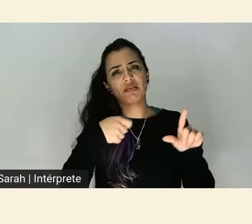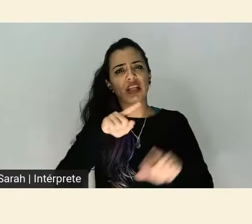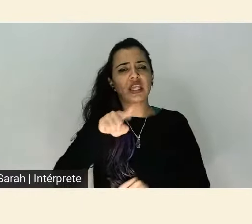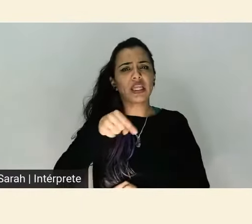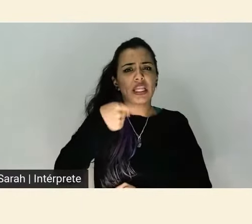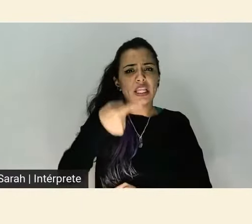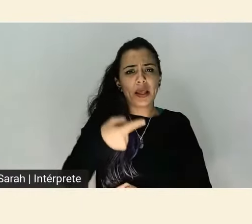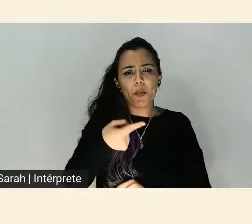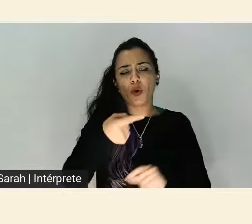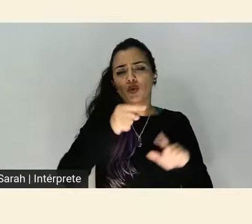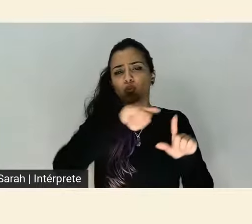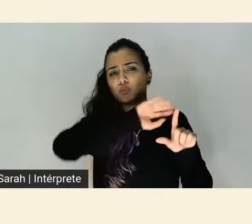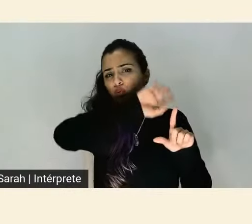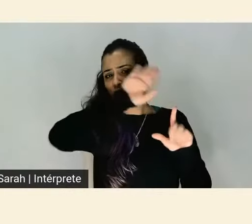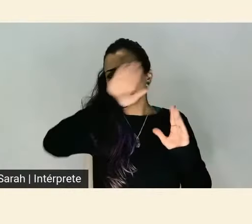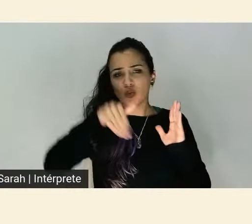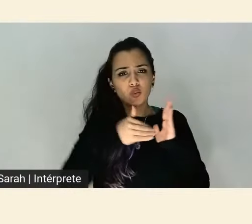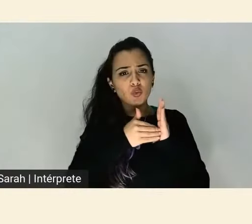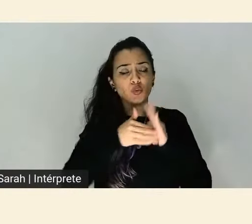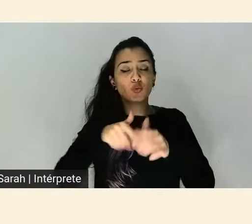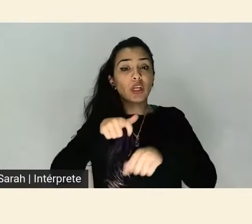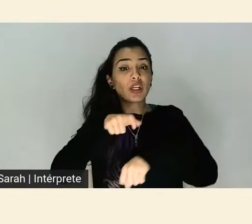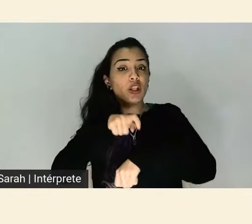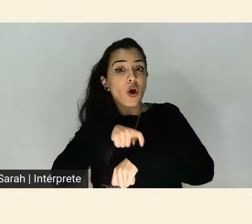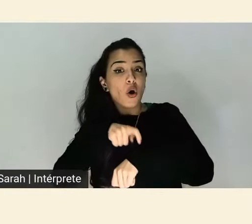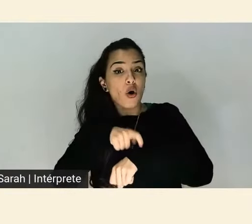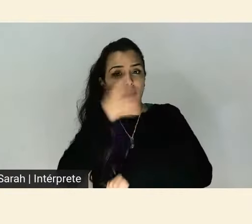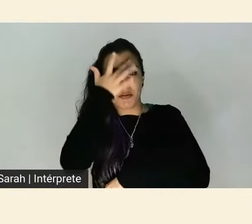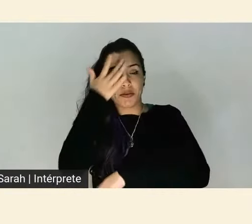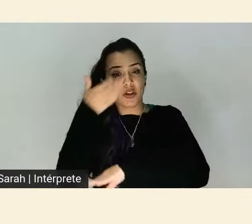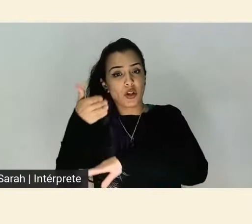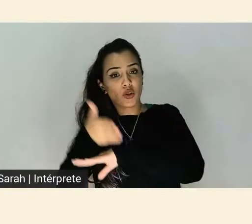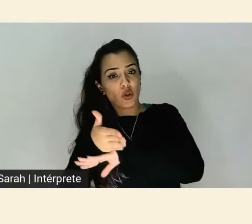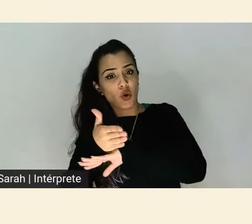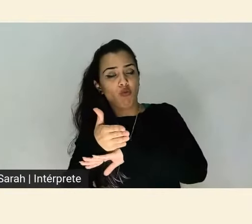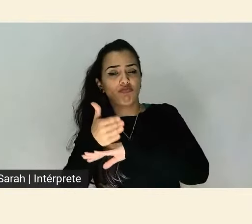ciclo completo, desde que o participante tenha tido ao menos